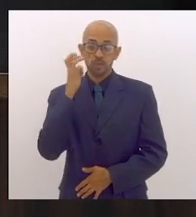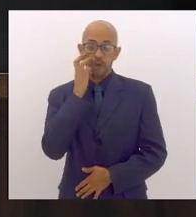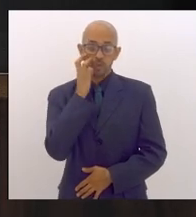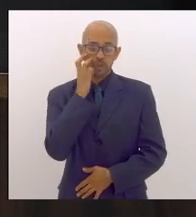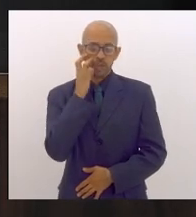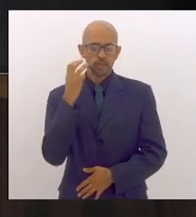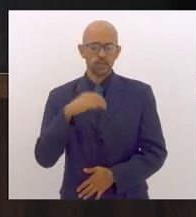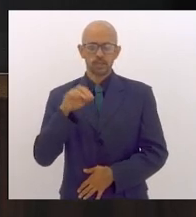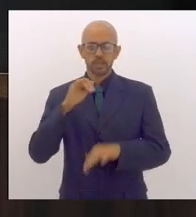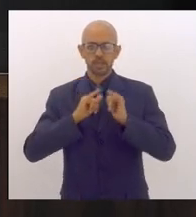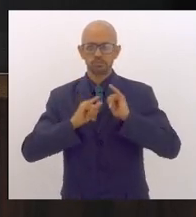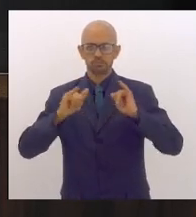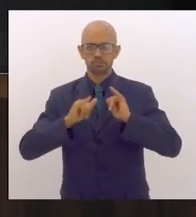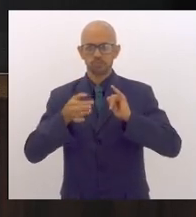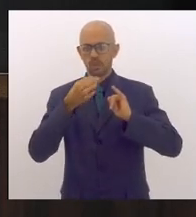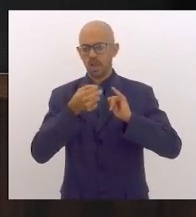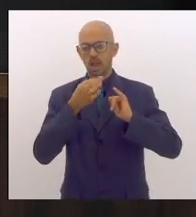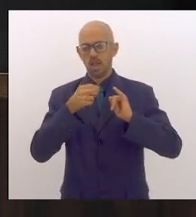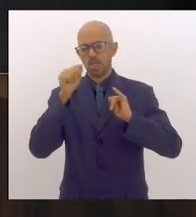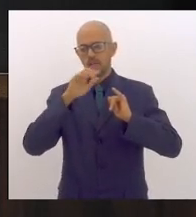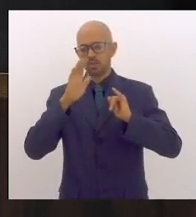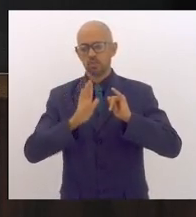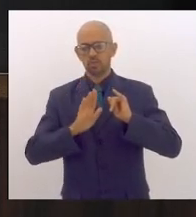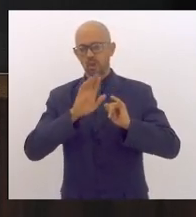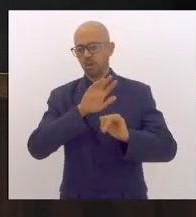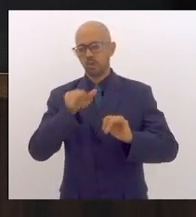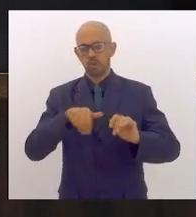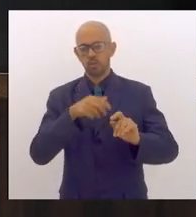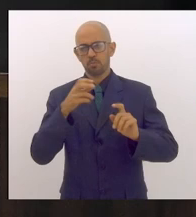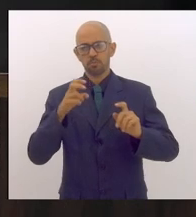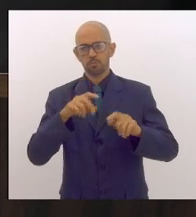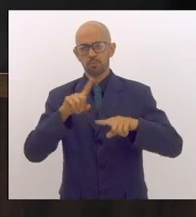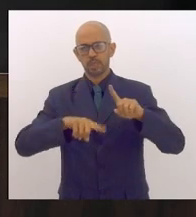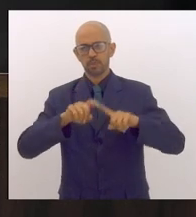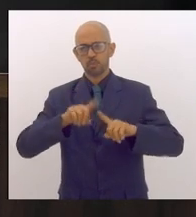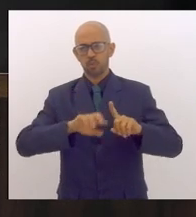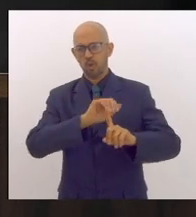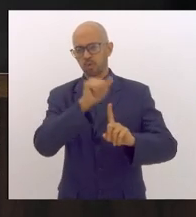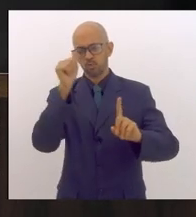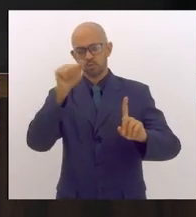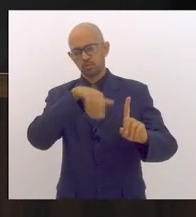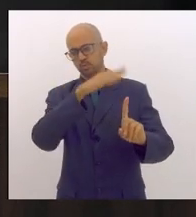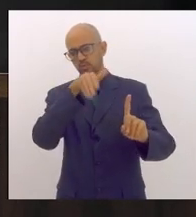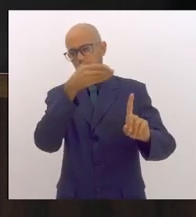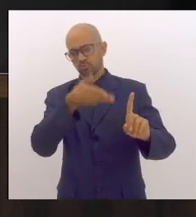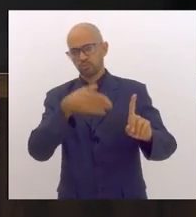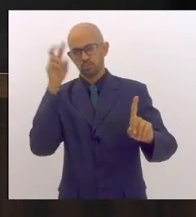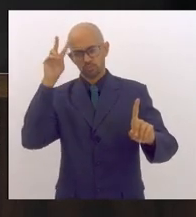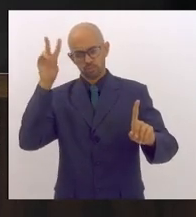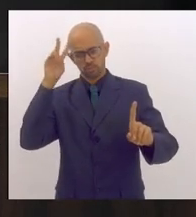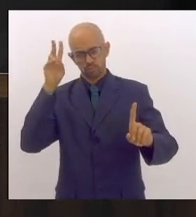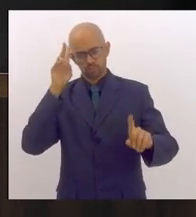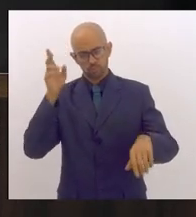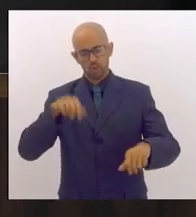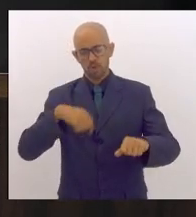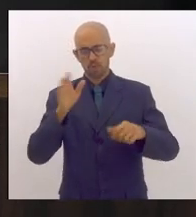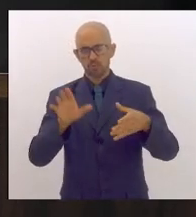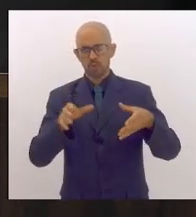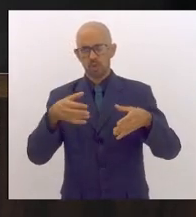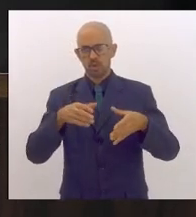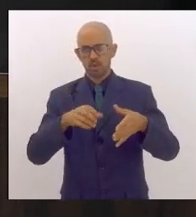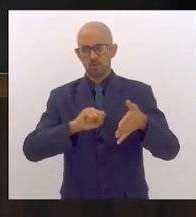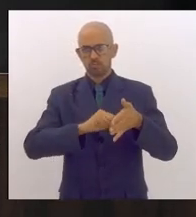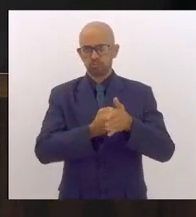que declara a Rádio Nacional como patrimônio histórico, cultural e material do Estado do Rio de Janeiro. Pendendo de parecer da Comissão de Emendas Constitucionais e veto para emitir o